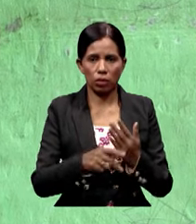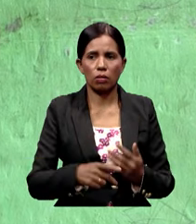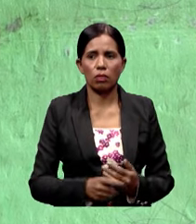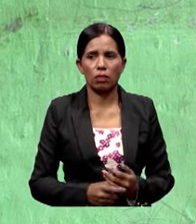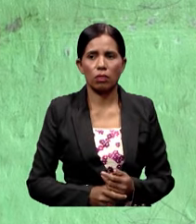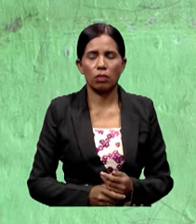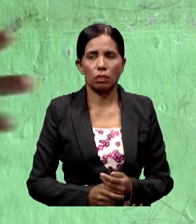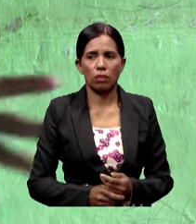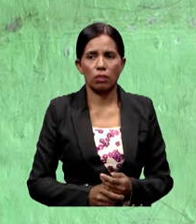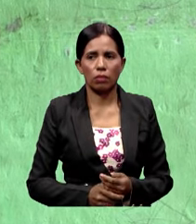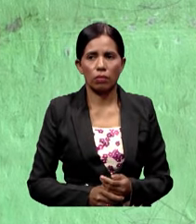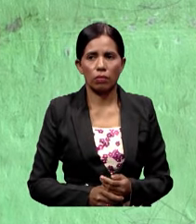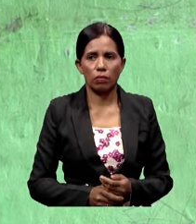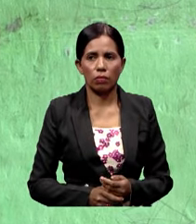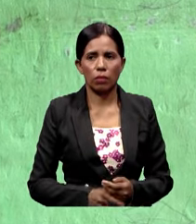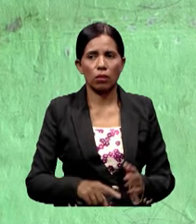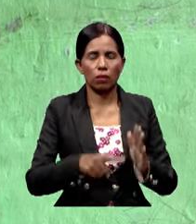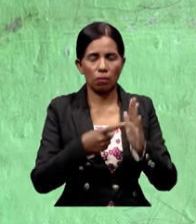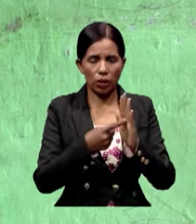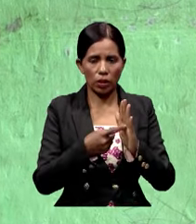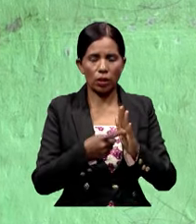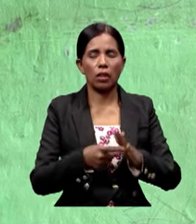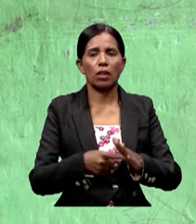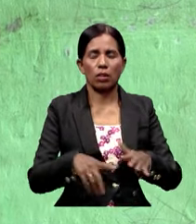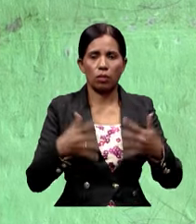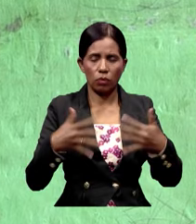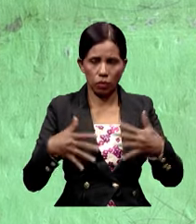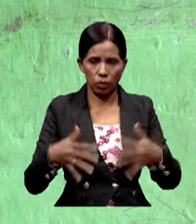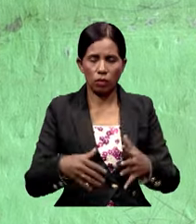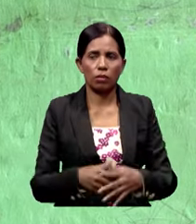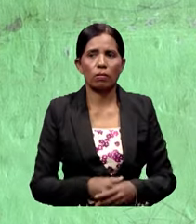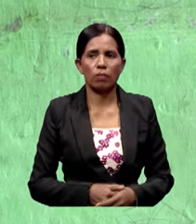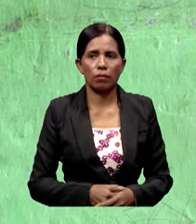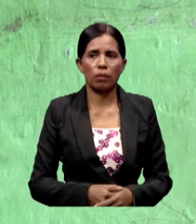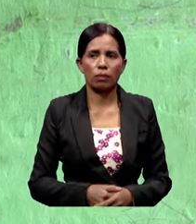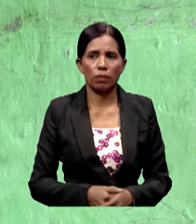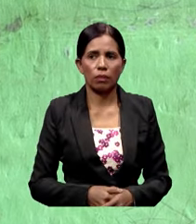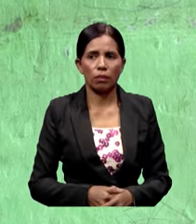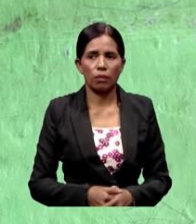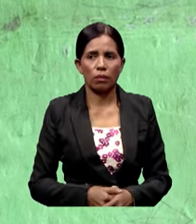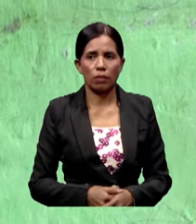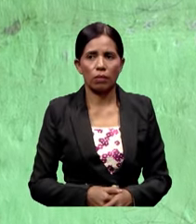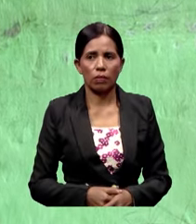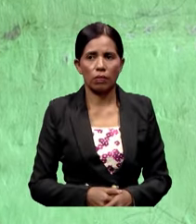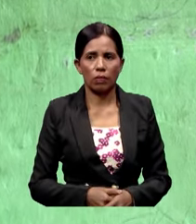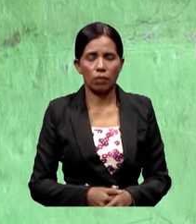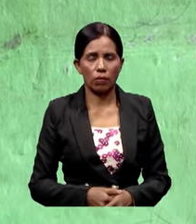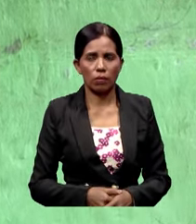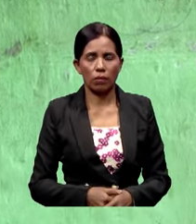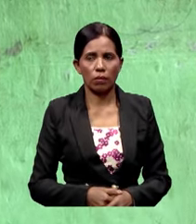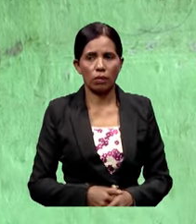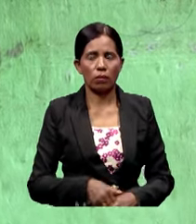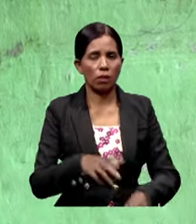então, começa Bongar Malana. Bongar Malo. Passa de ser a